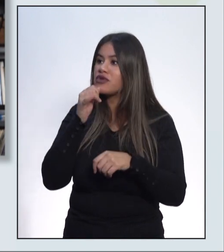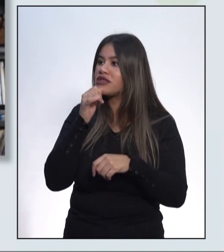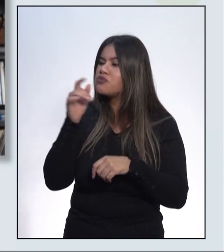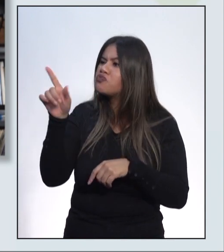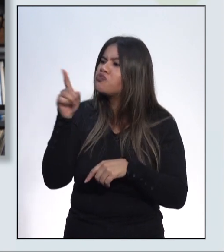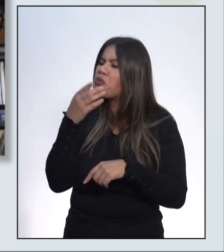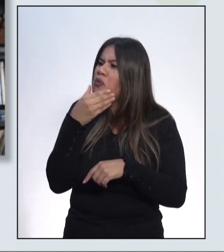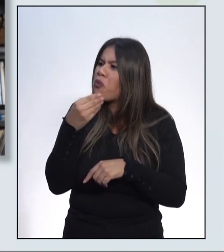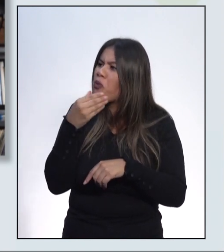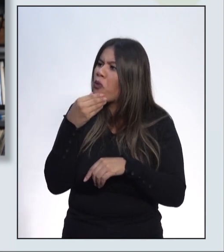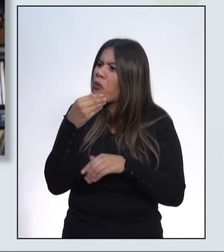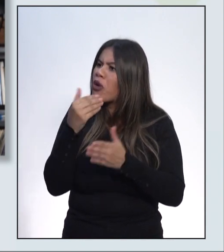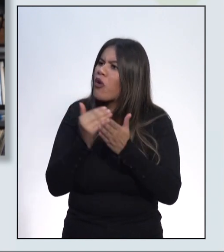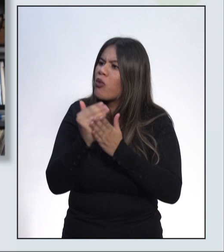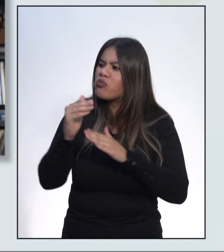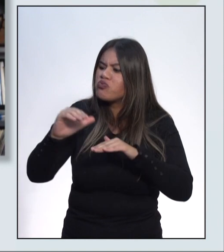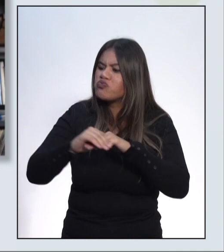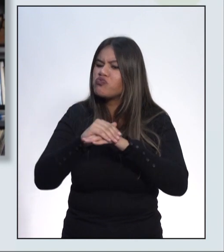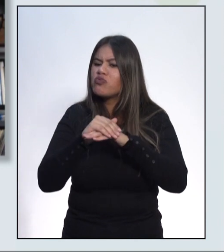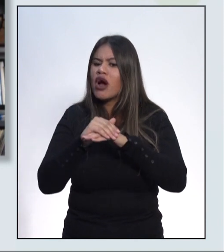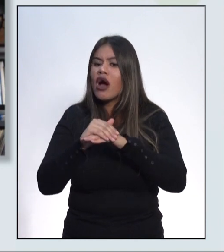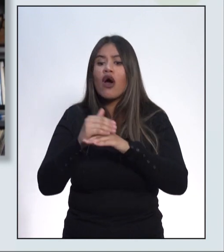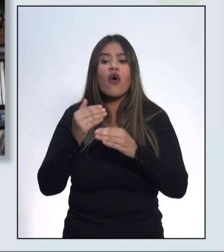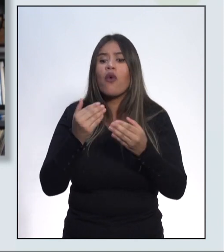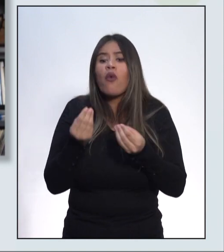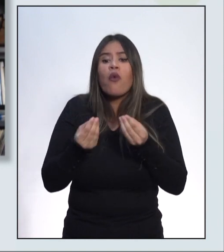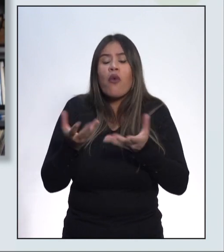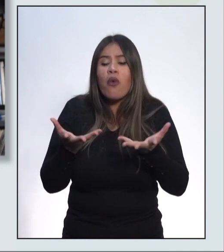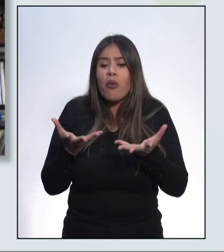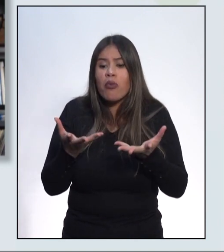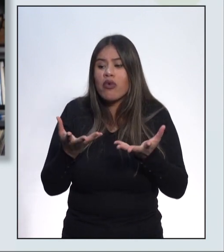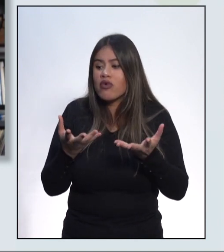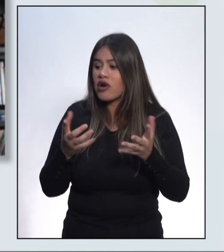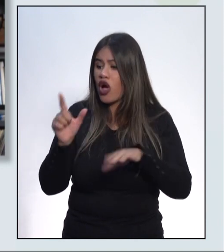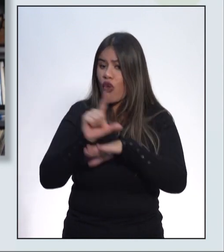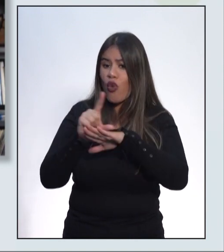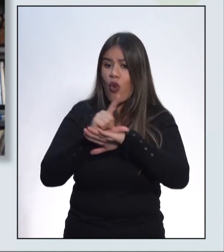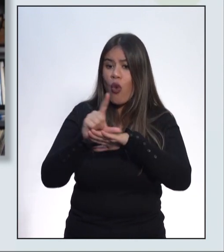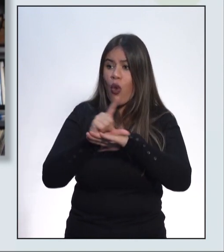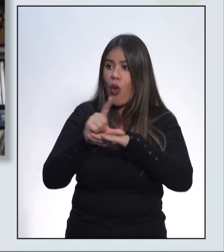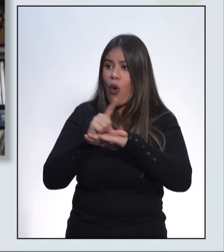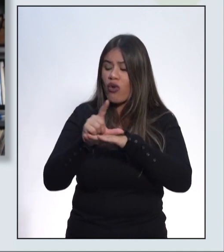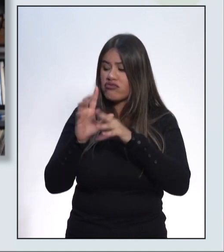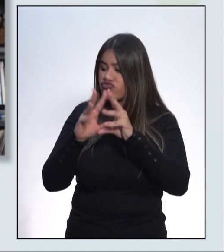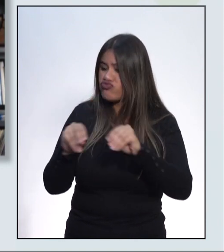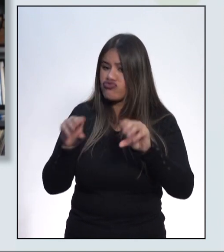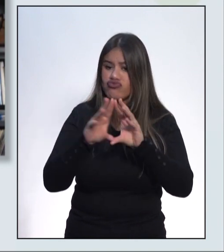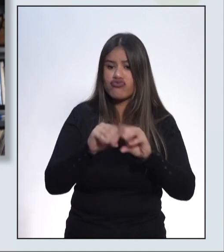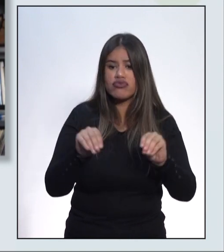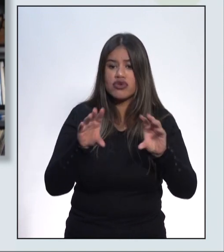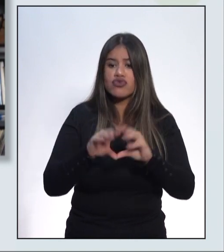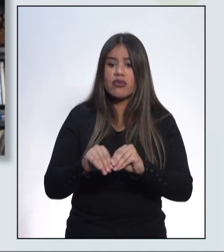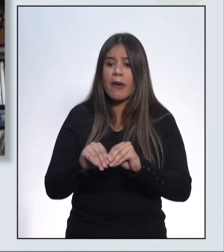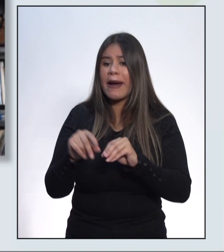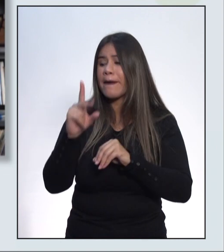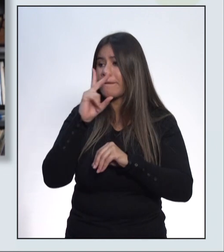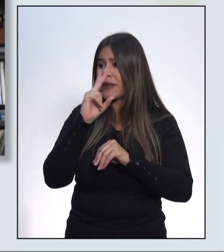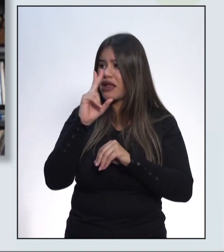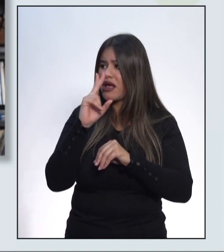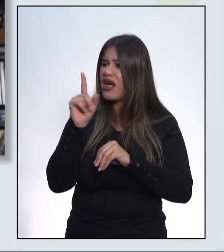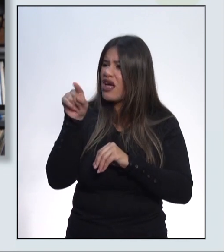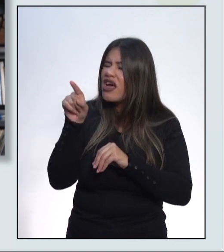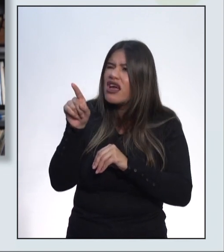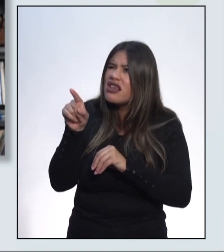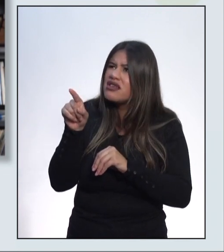fazer isso? E se essas lojas estão desaparecendo, será que ele passou esse conhecimento para alguém? Será que ele ensinou esse ofício para